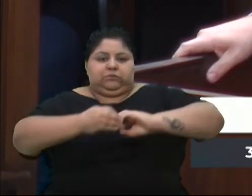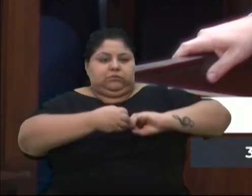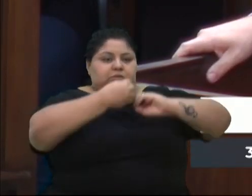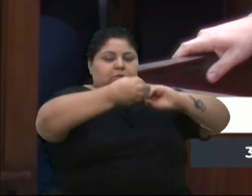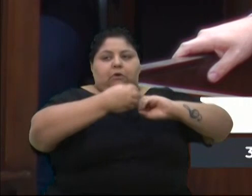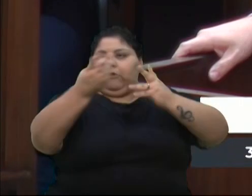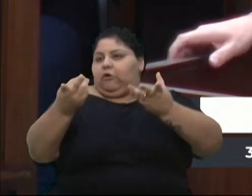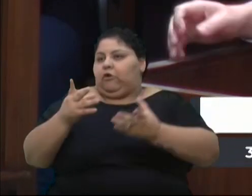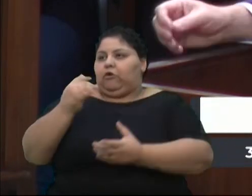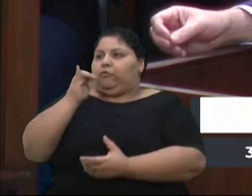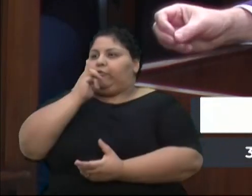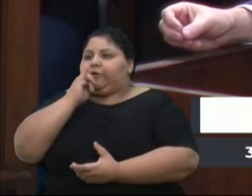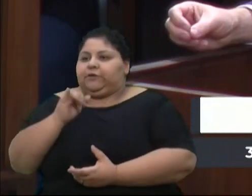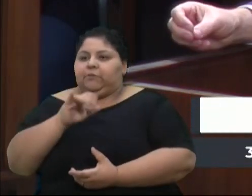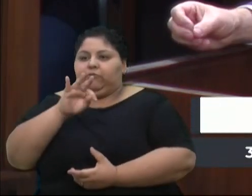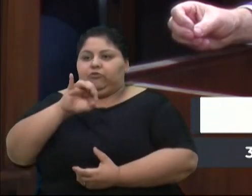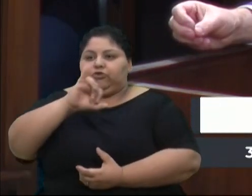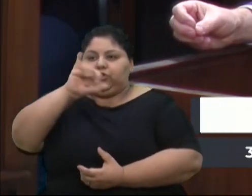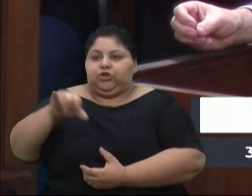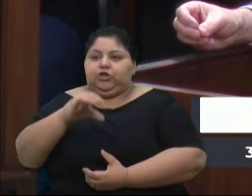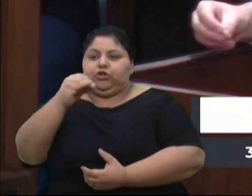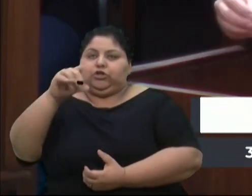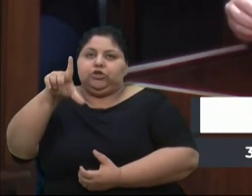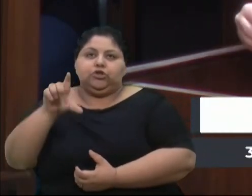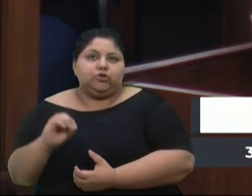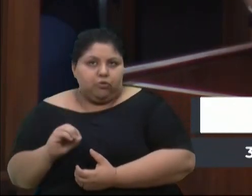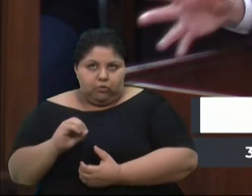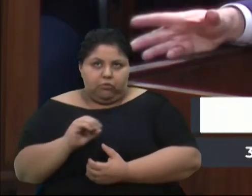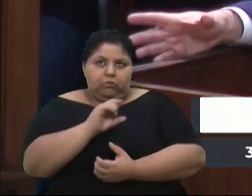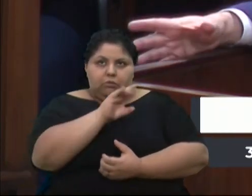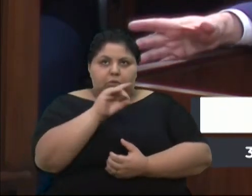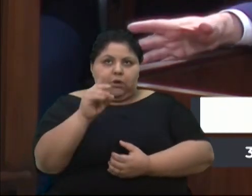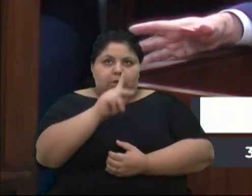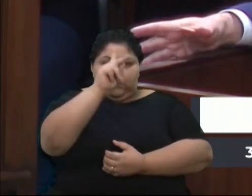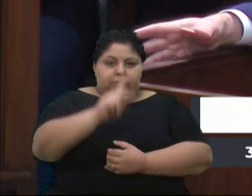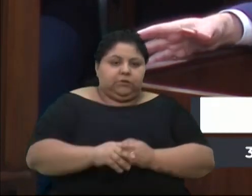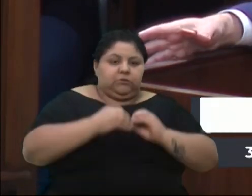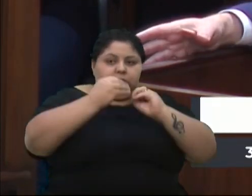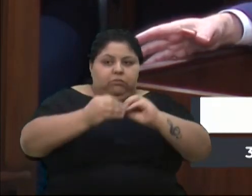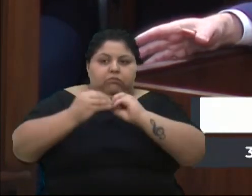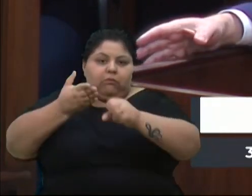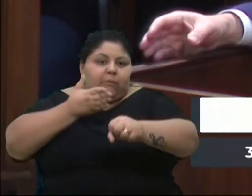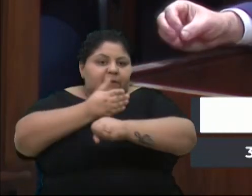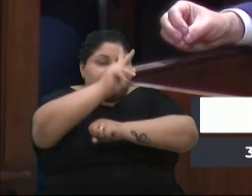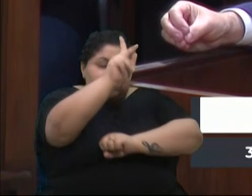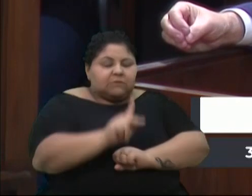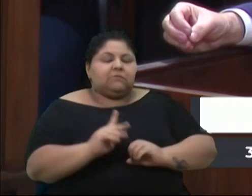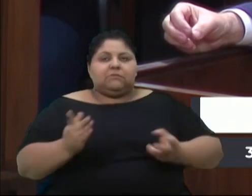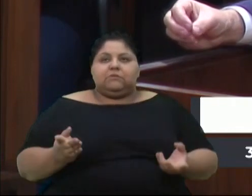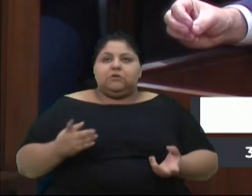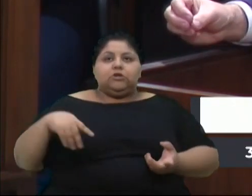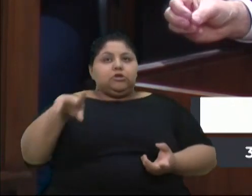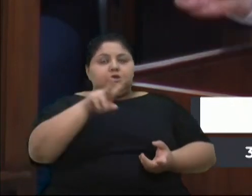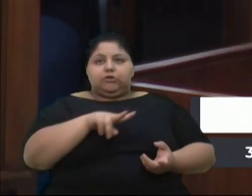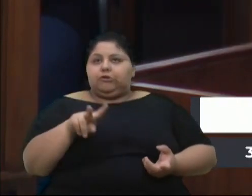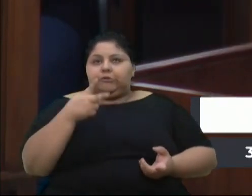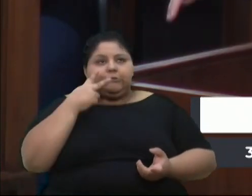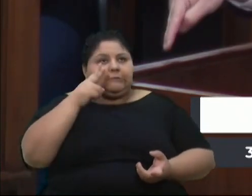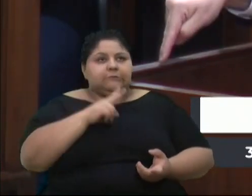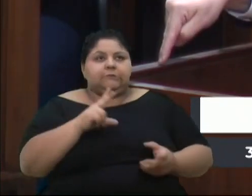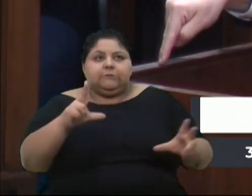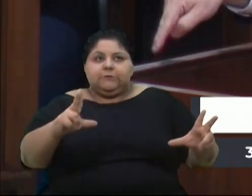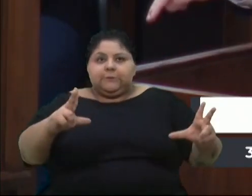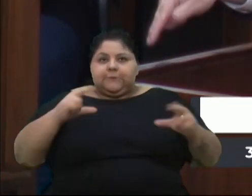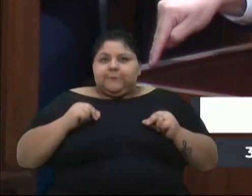se construir. Então, são espaços que foram construídos com a participação popular. E nós vimos que não merecia ter